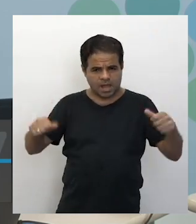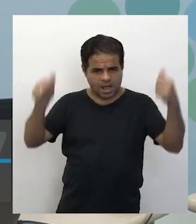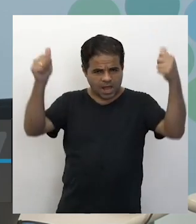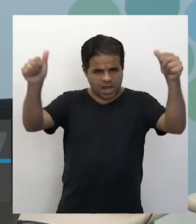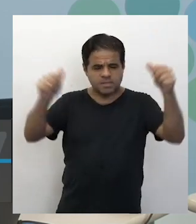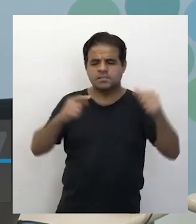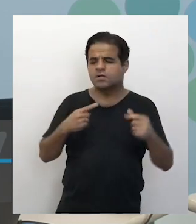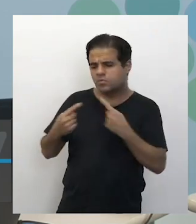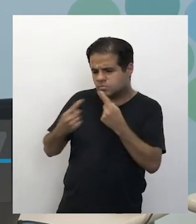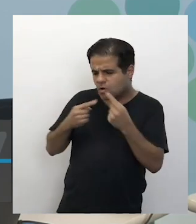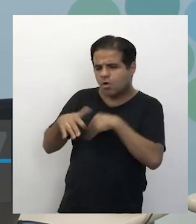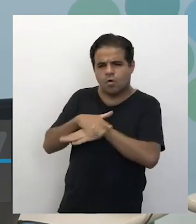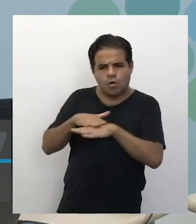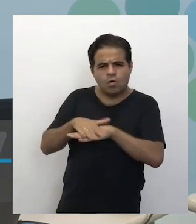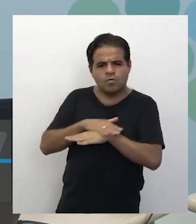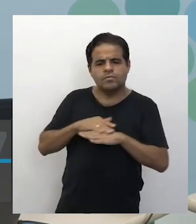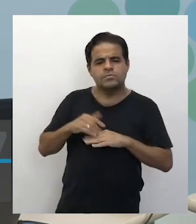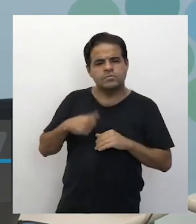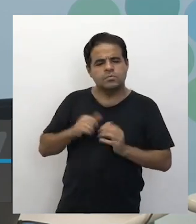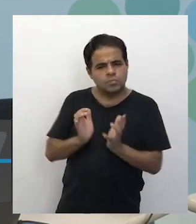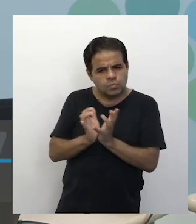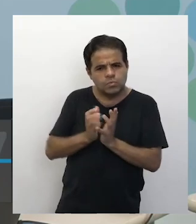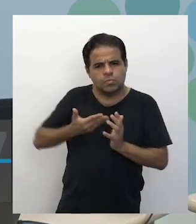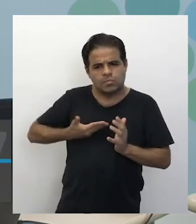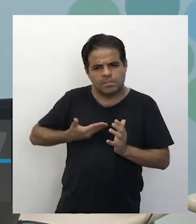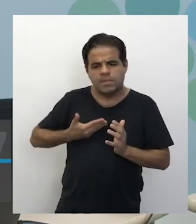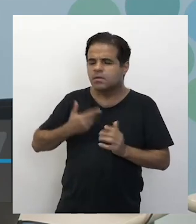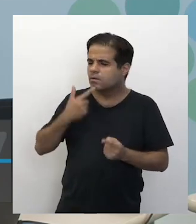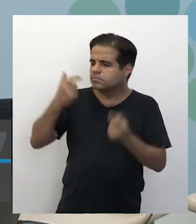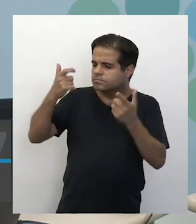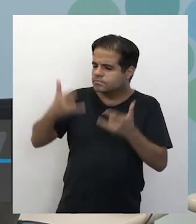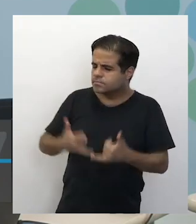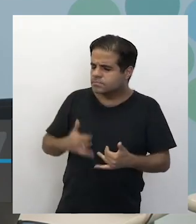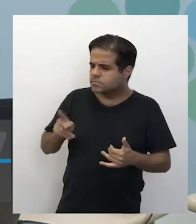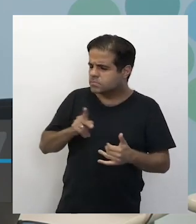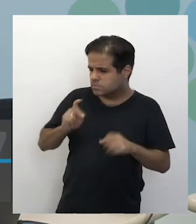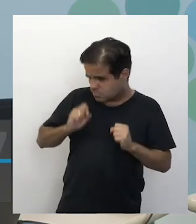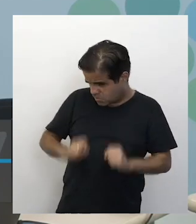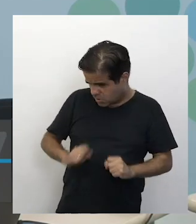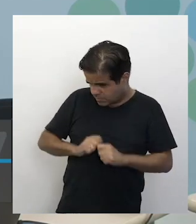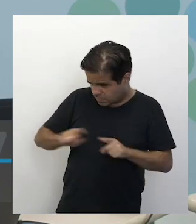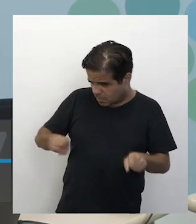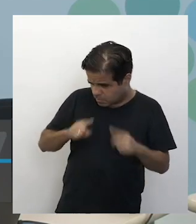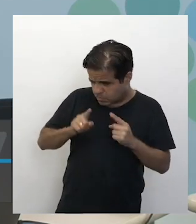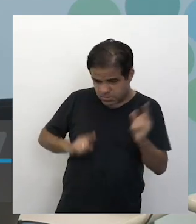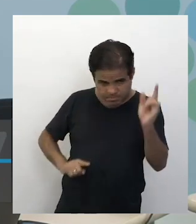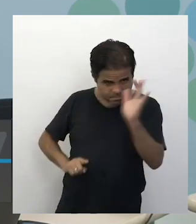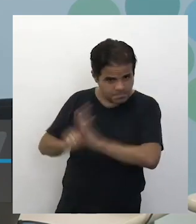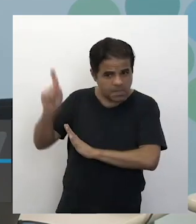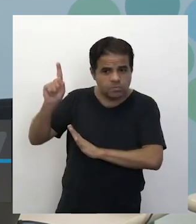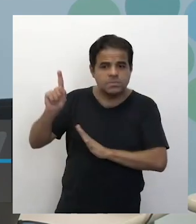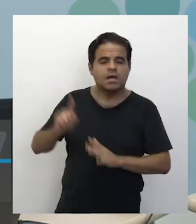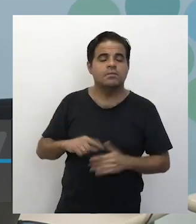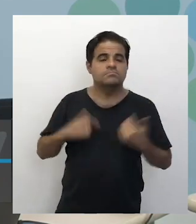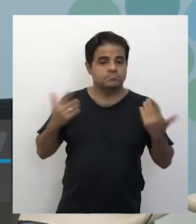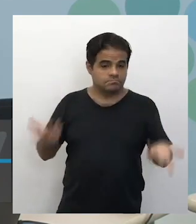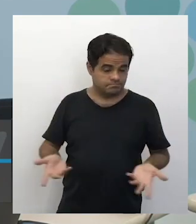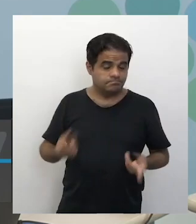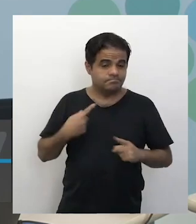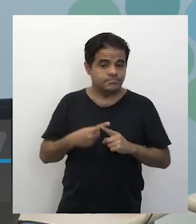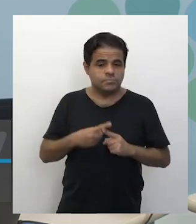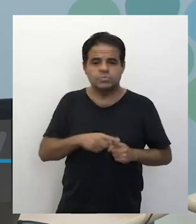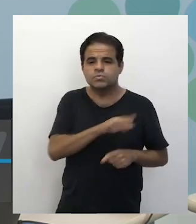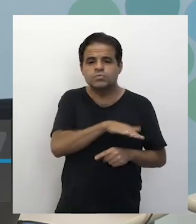a gente conversou com ela, eu e um grupo de amigos, e falamos, professora, a gente pode fazer uma música? E porque